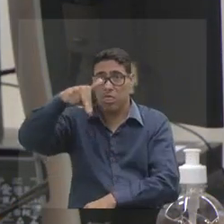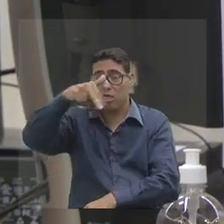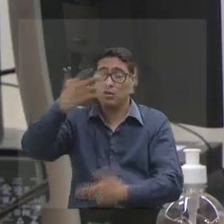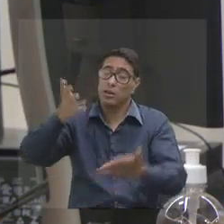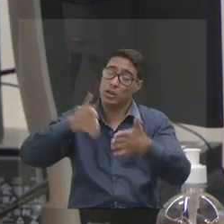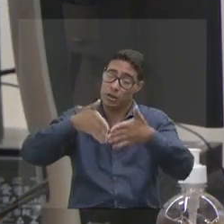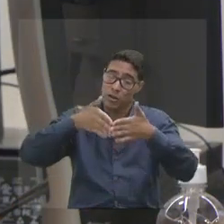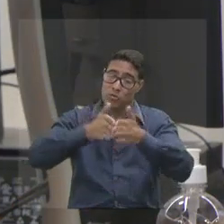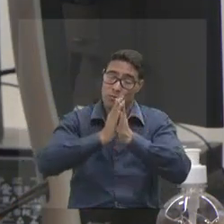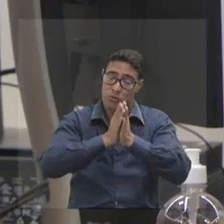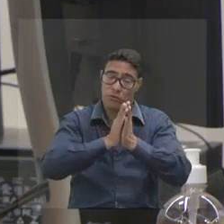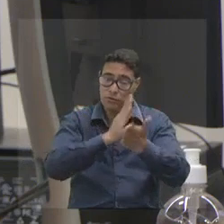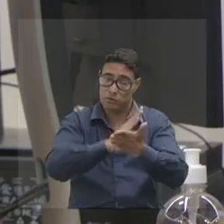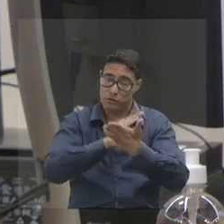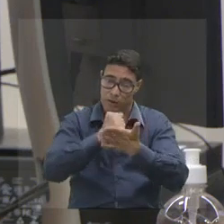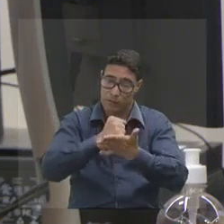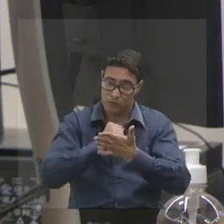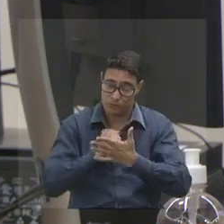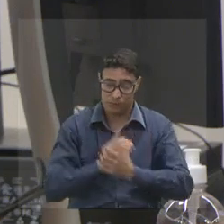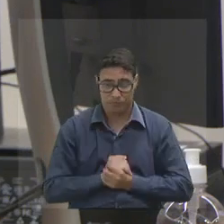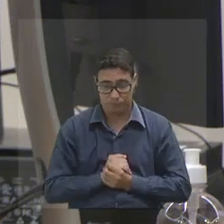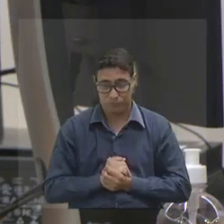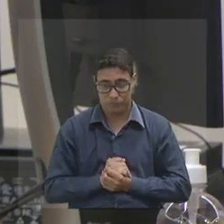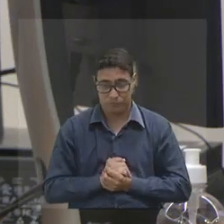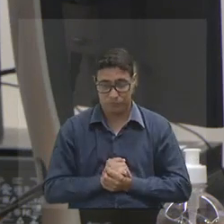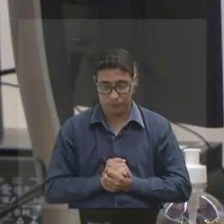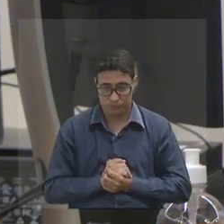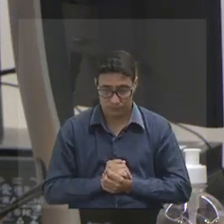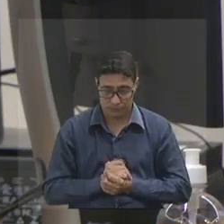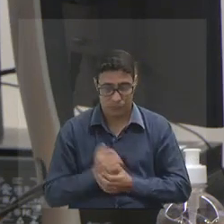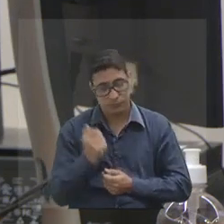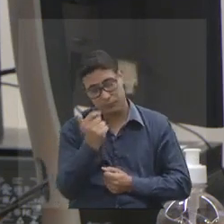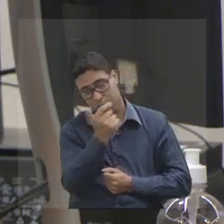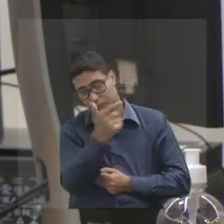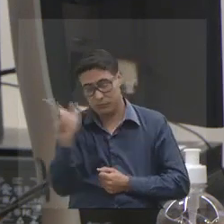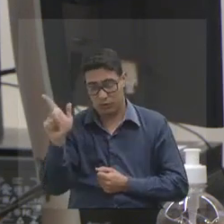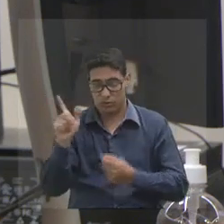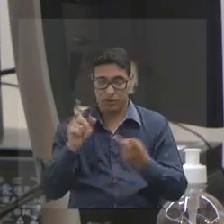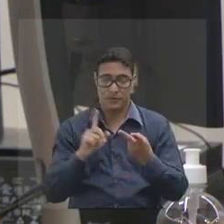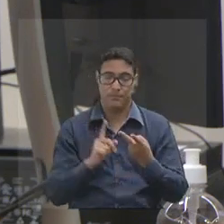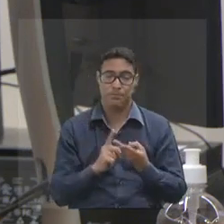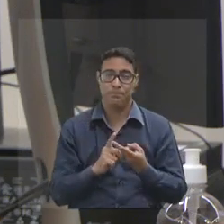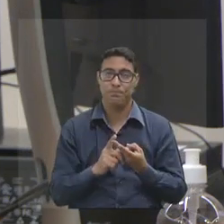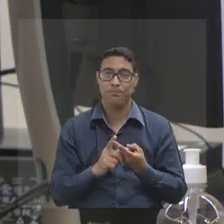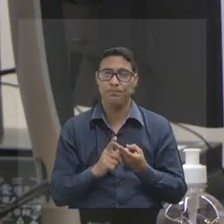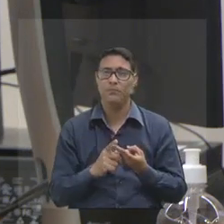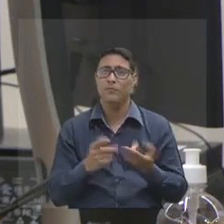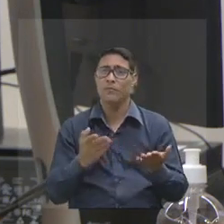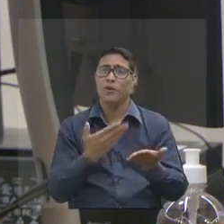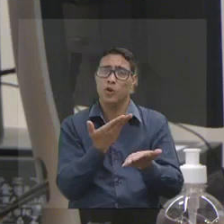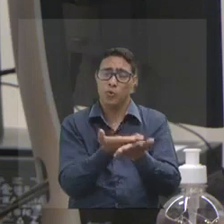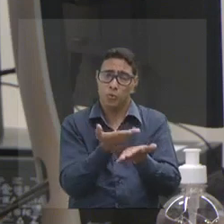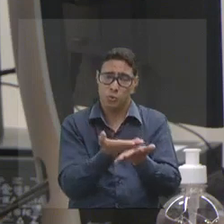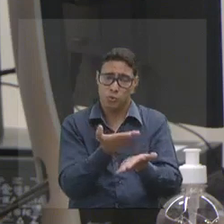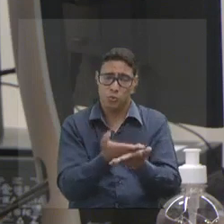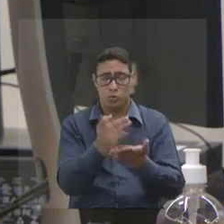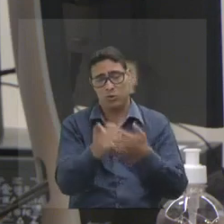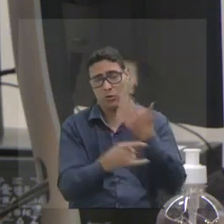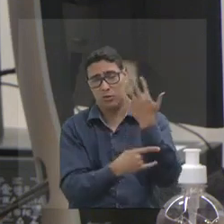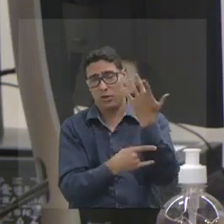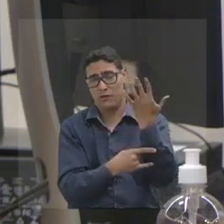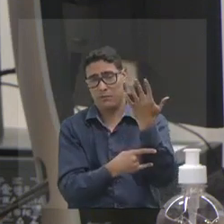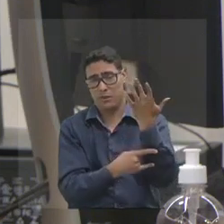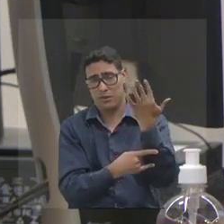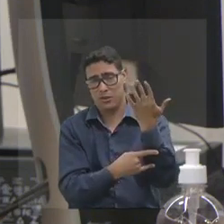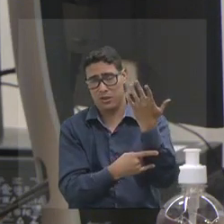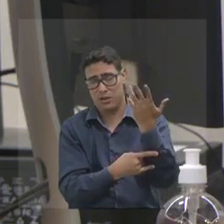outra questão secretária é a questão da desertificação né é o estudo da FMG da